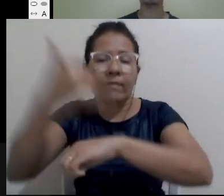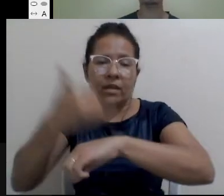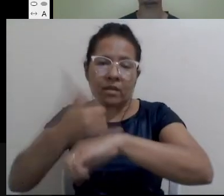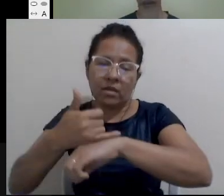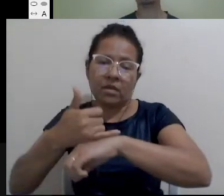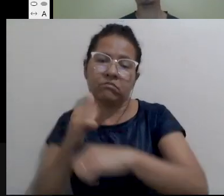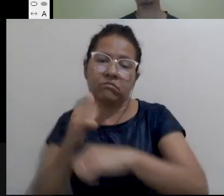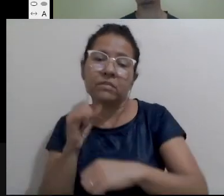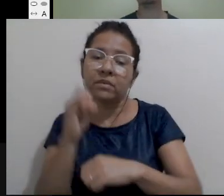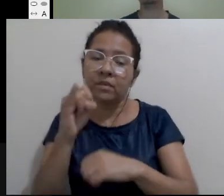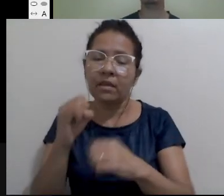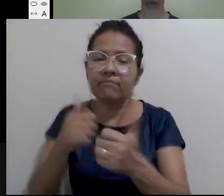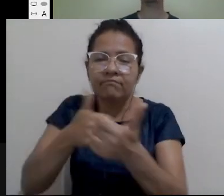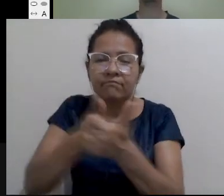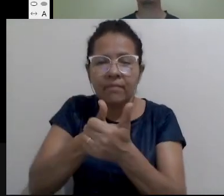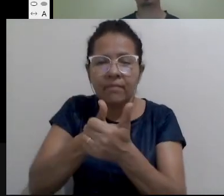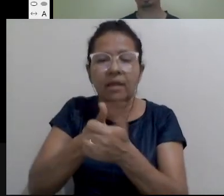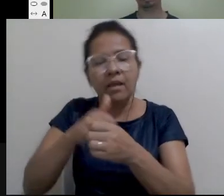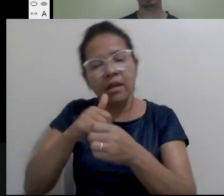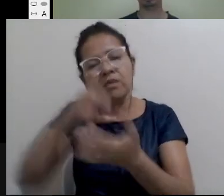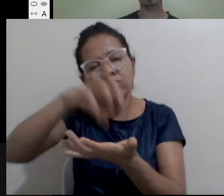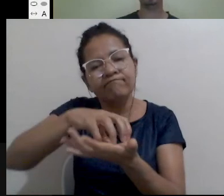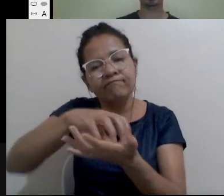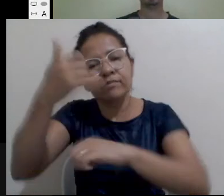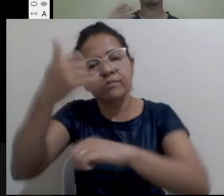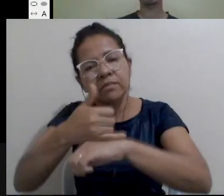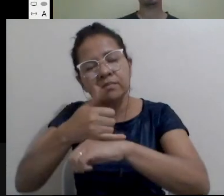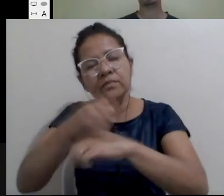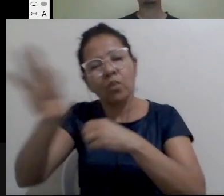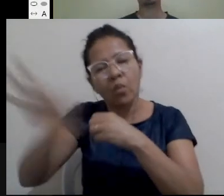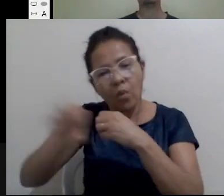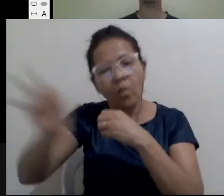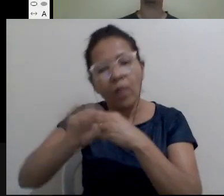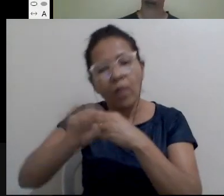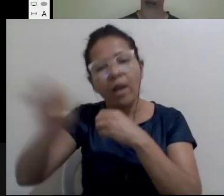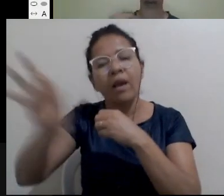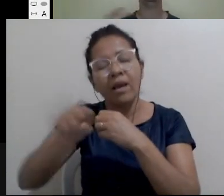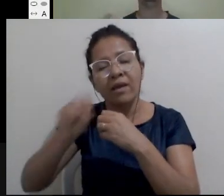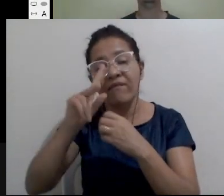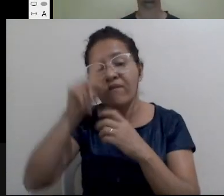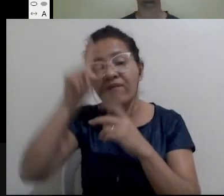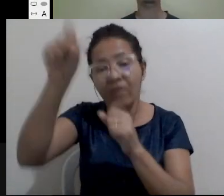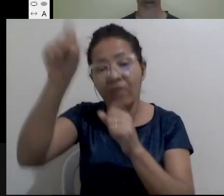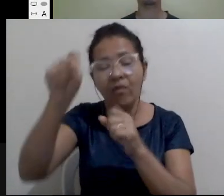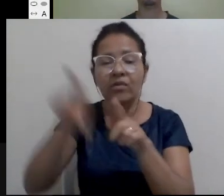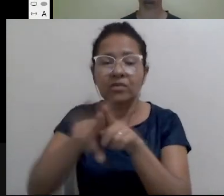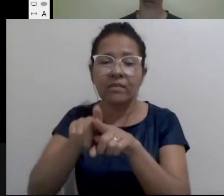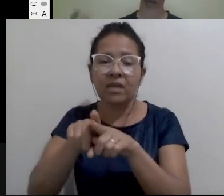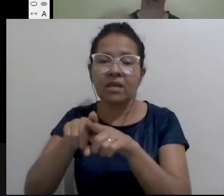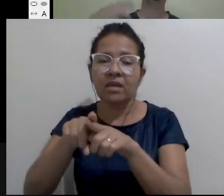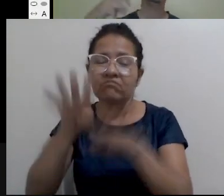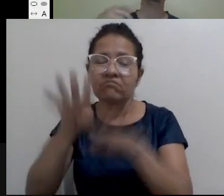metal. Se eles estão mais próximos do núcleo do metal, consequentemente, a atração é mais forte, é maior, fica mais difícil, tá